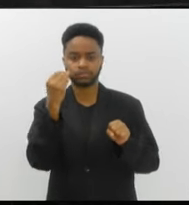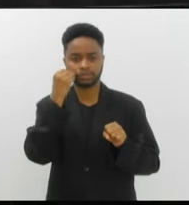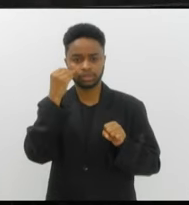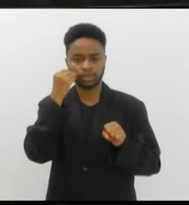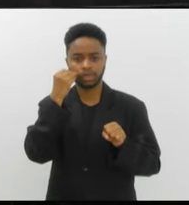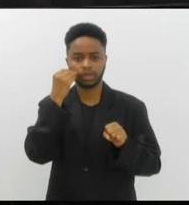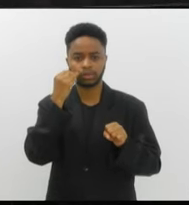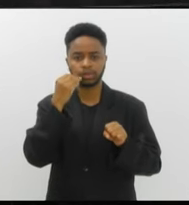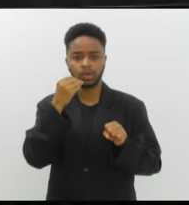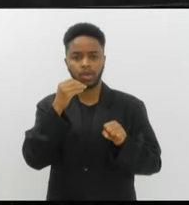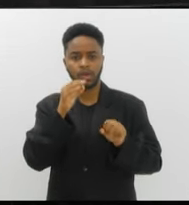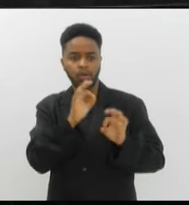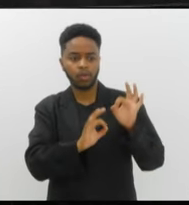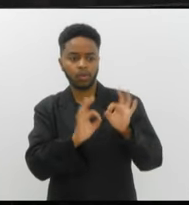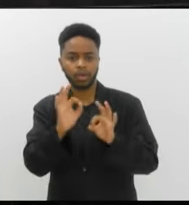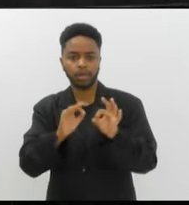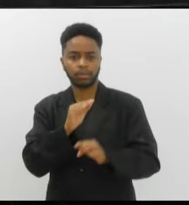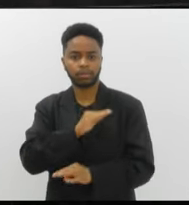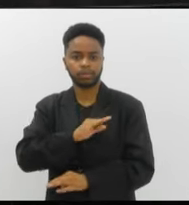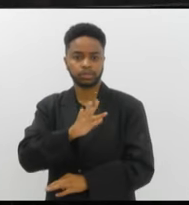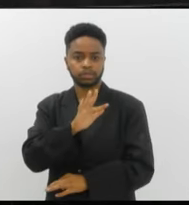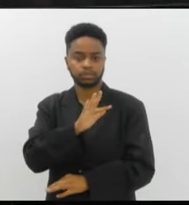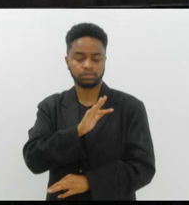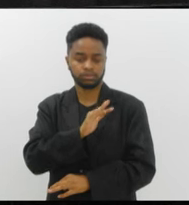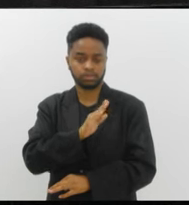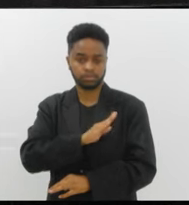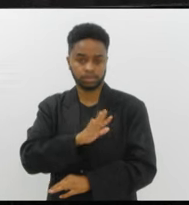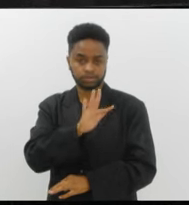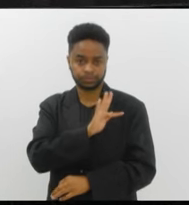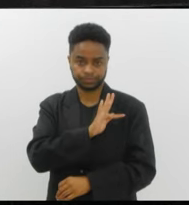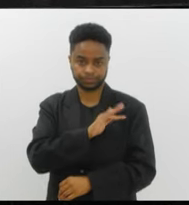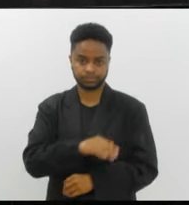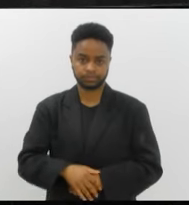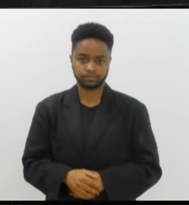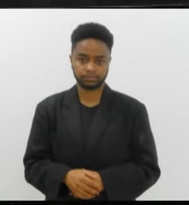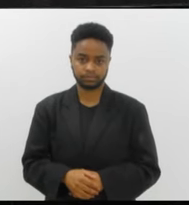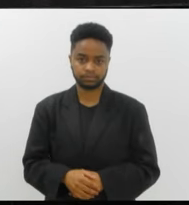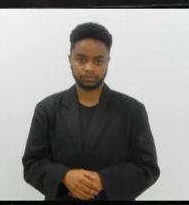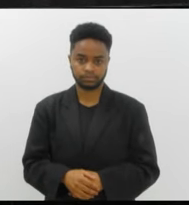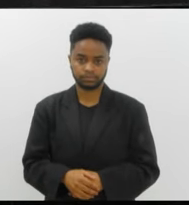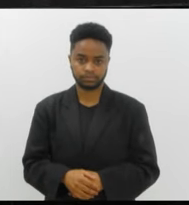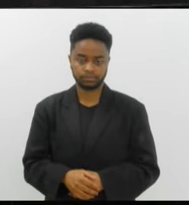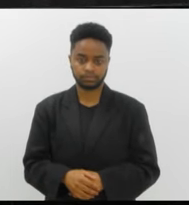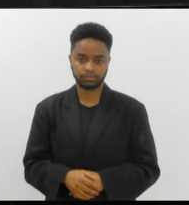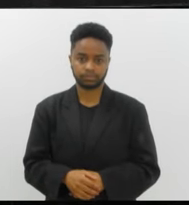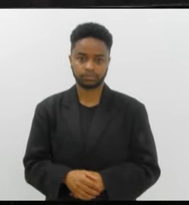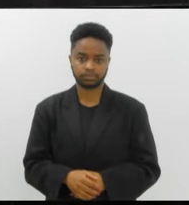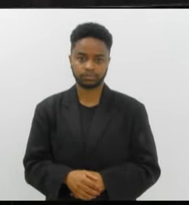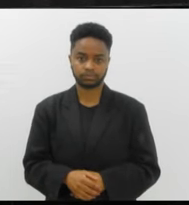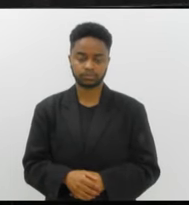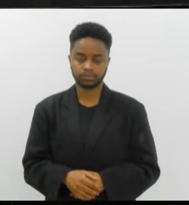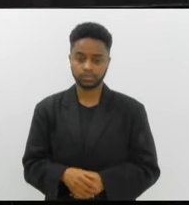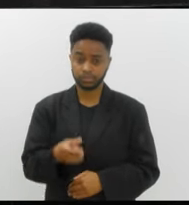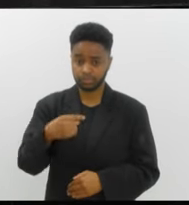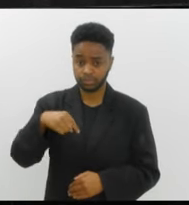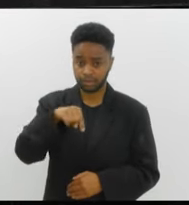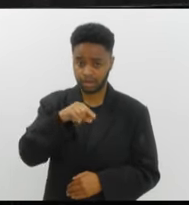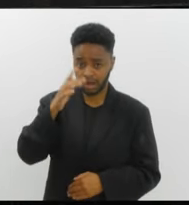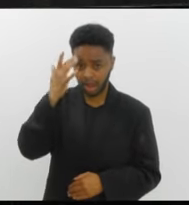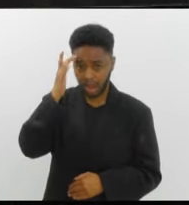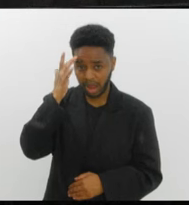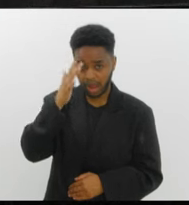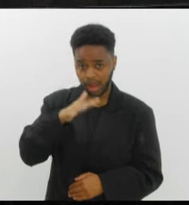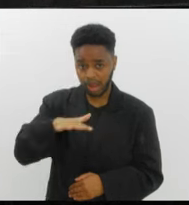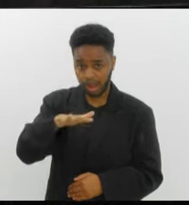drenagem na nossa Baixada Fluminense? Será que aquela Baixada Fluminense, com seu